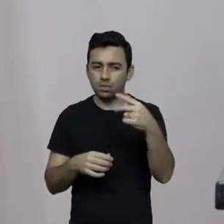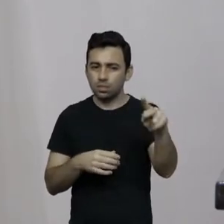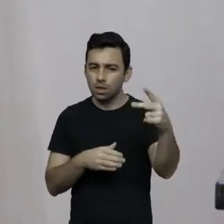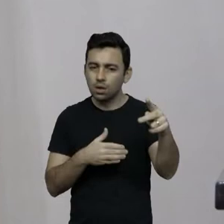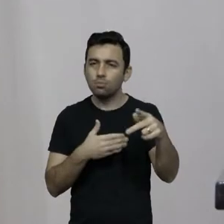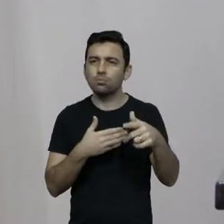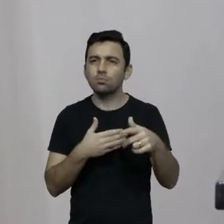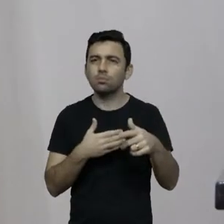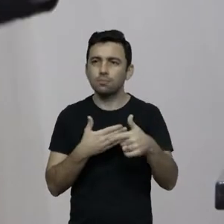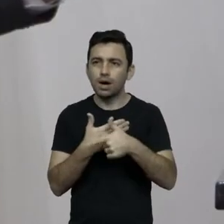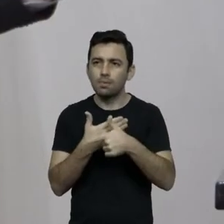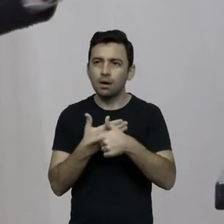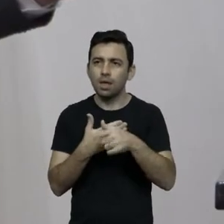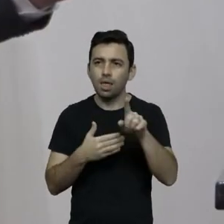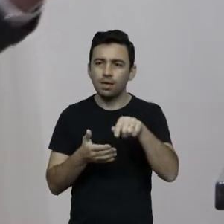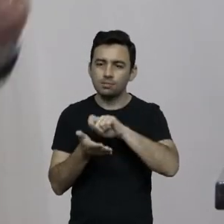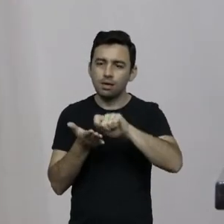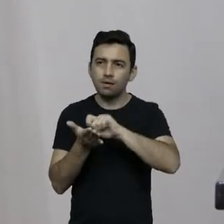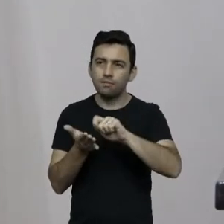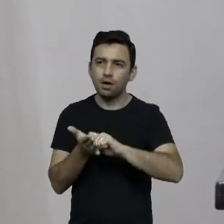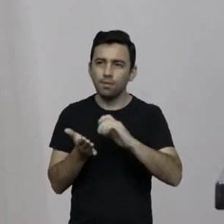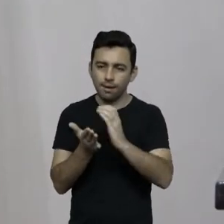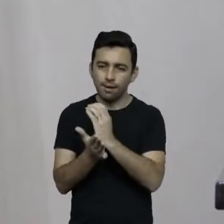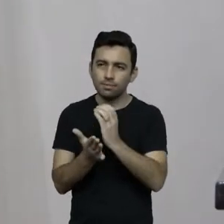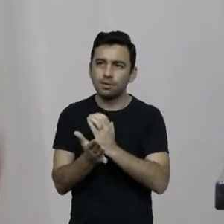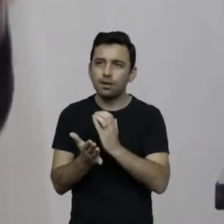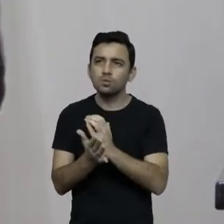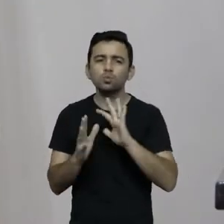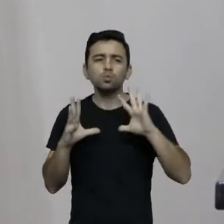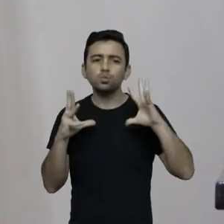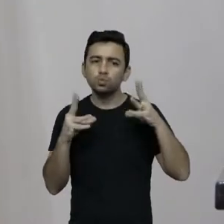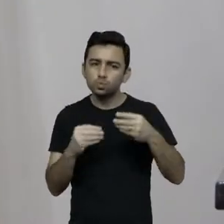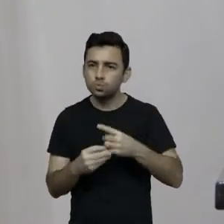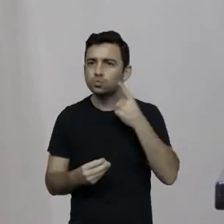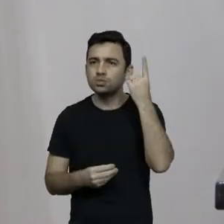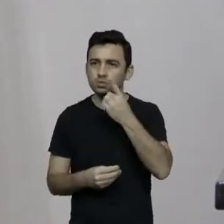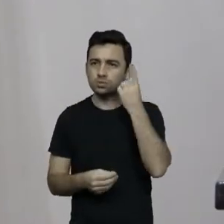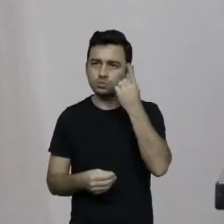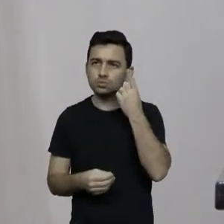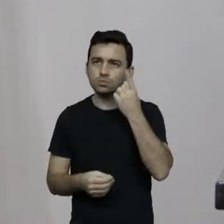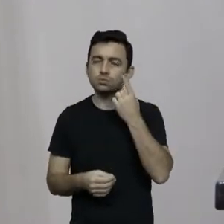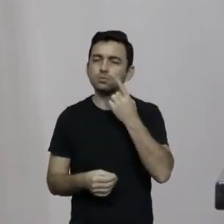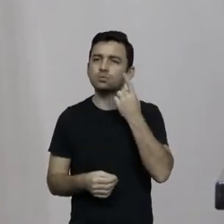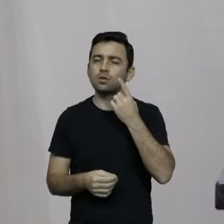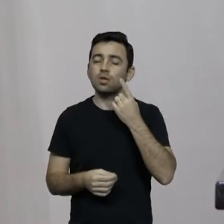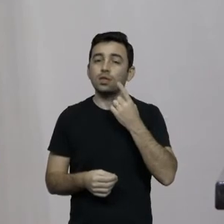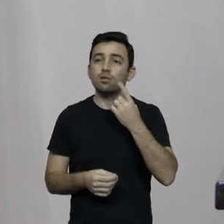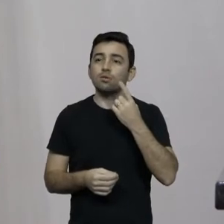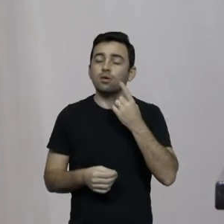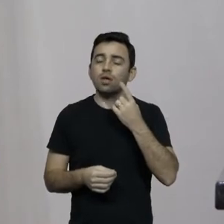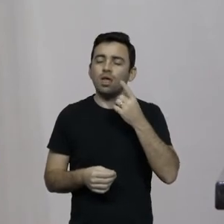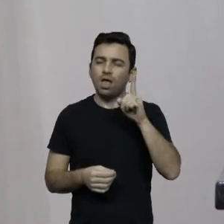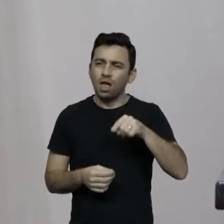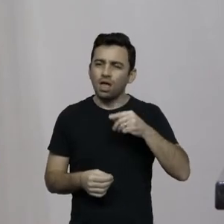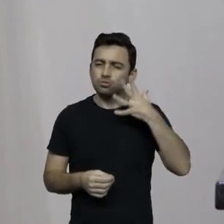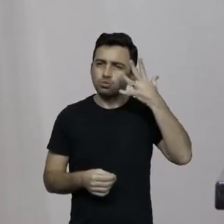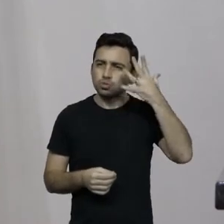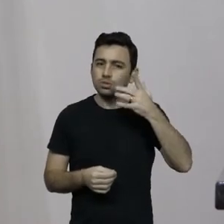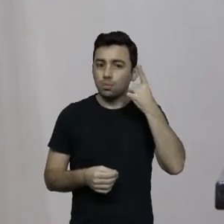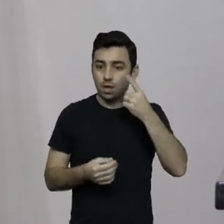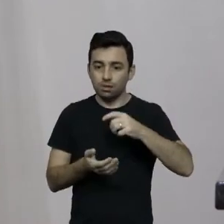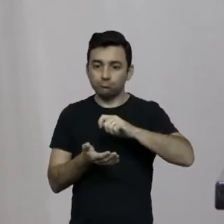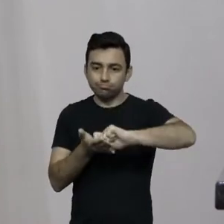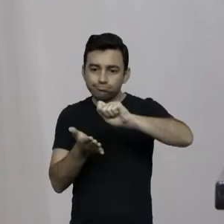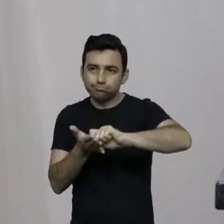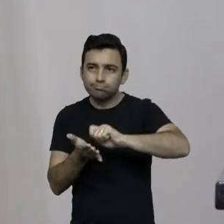é escrever nesse caderno todos os discursos que os deputados falam na Tribuna e depois da